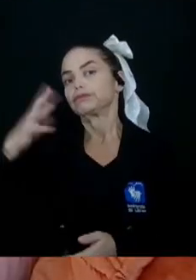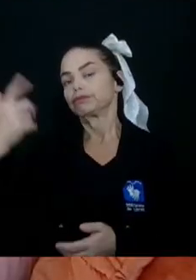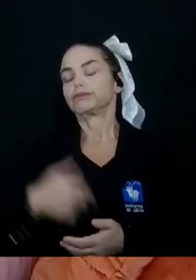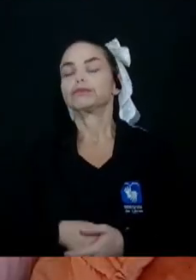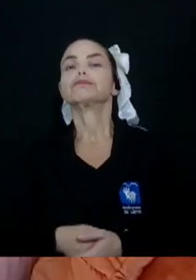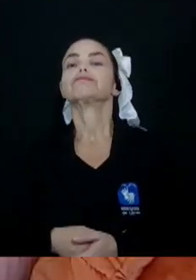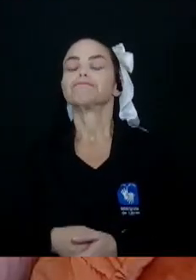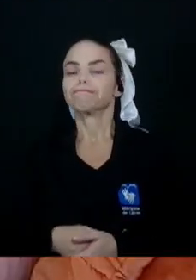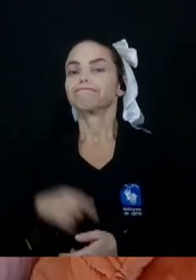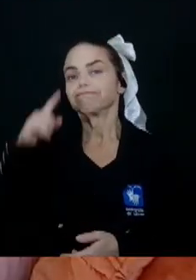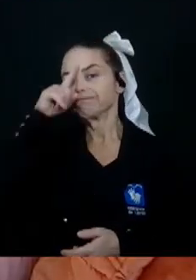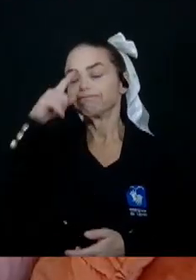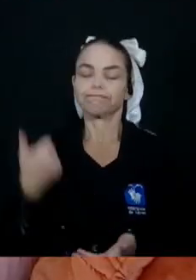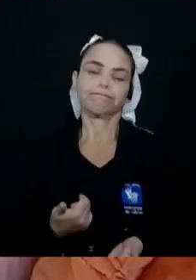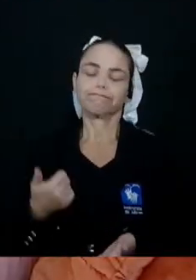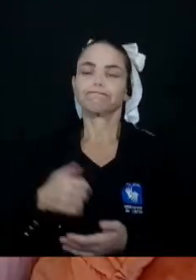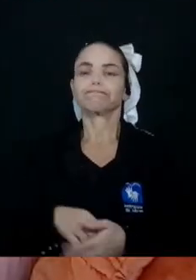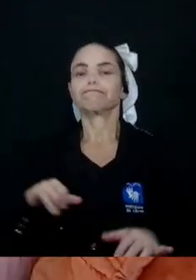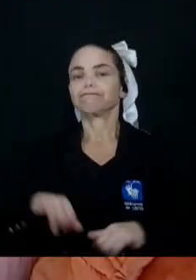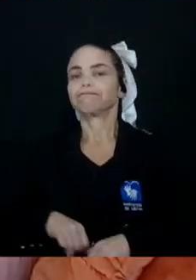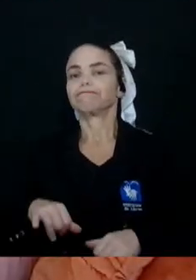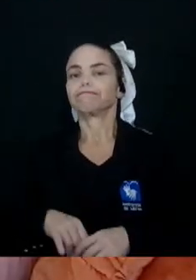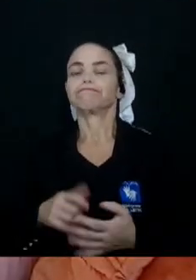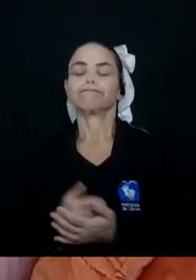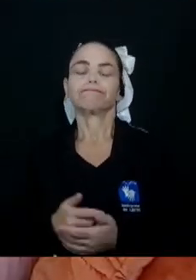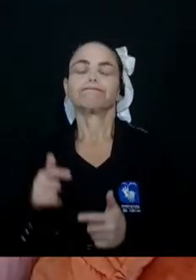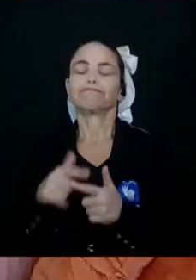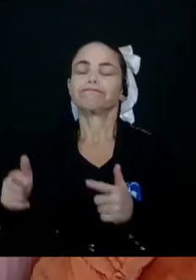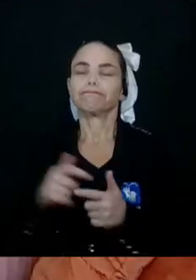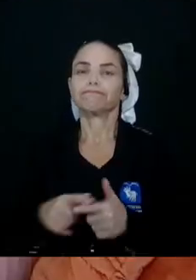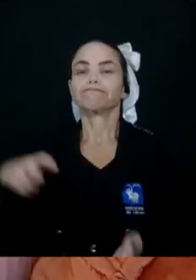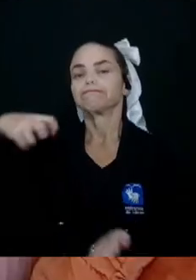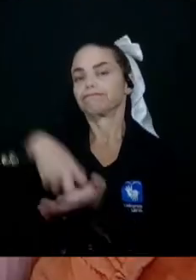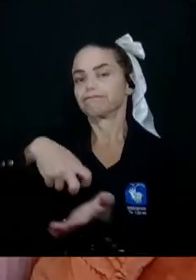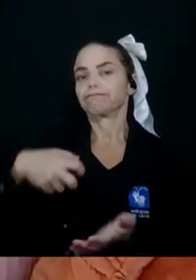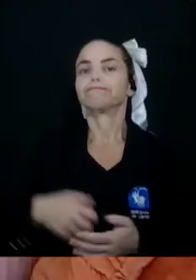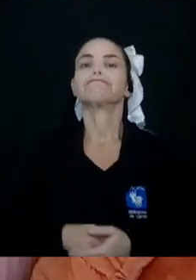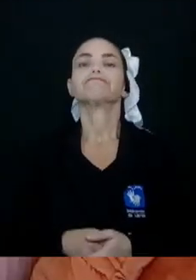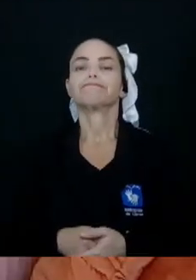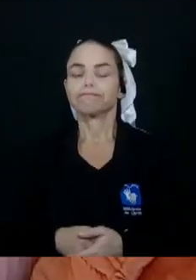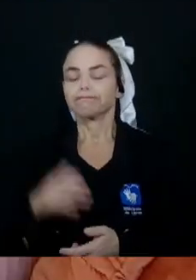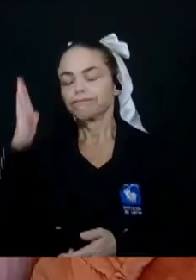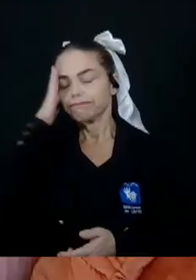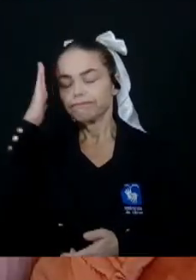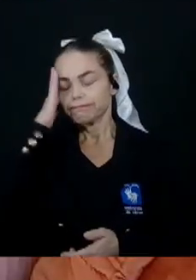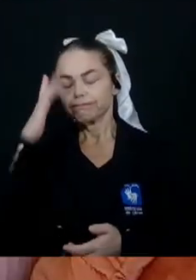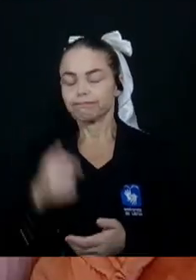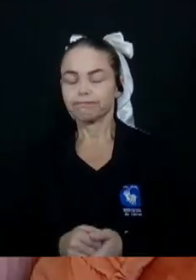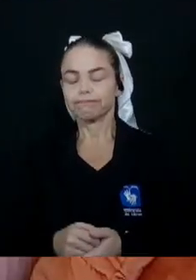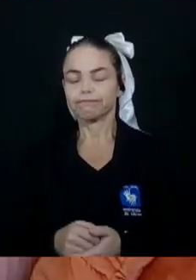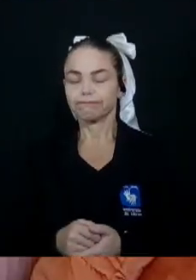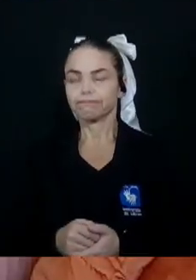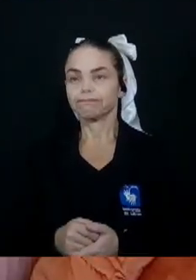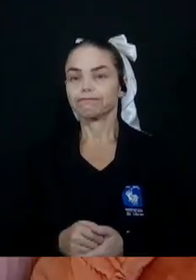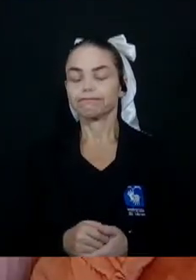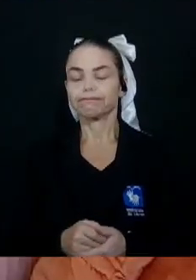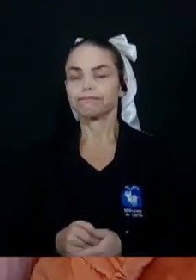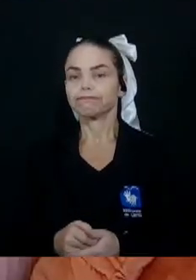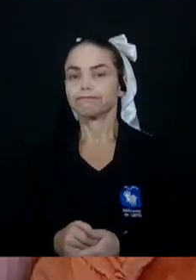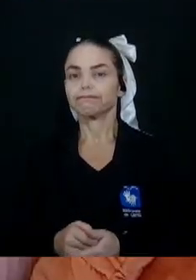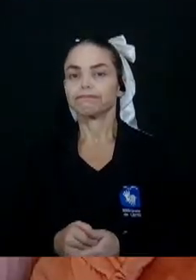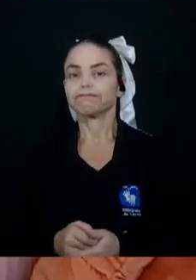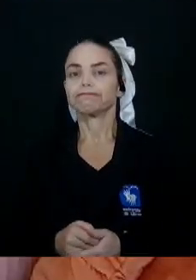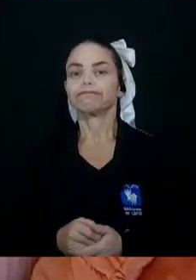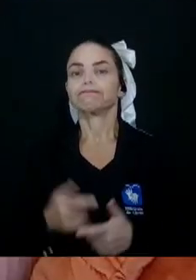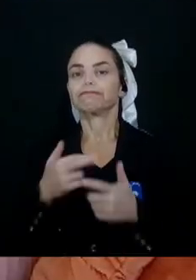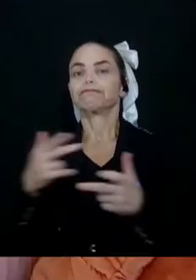sofrer algum tipo de sanção? Pode ser penalizado. Entendi. E quando elementos como ferramentas